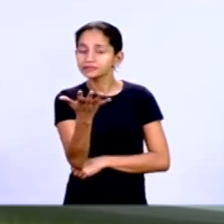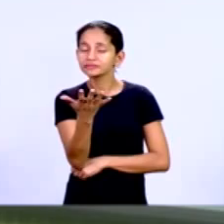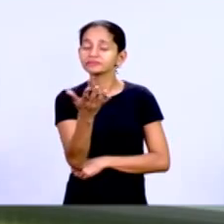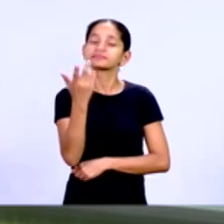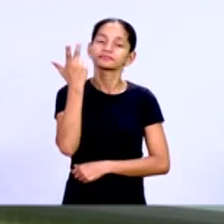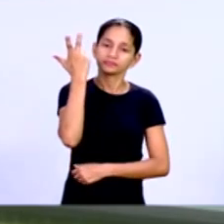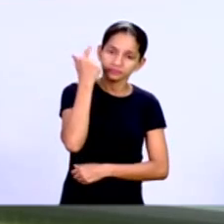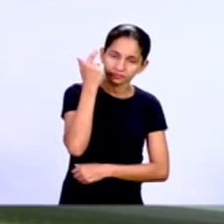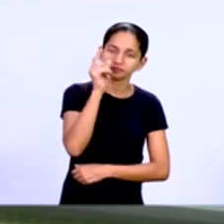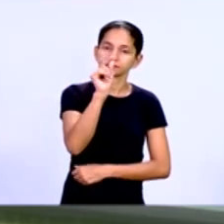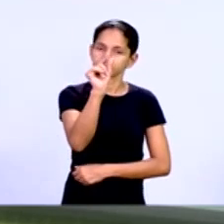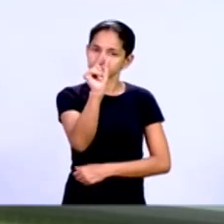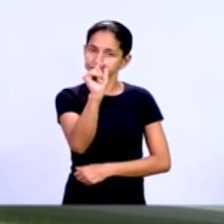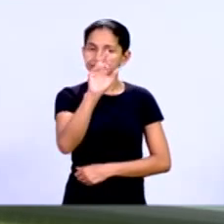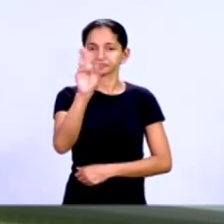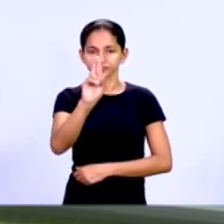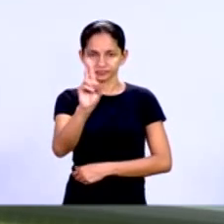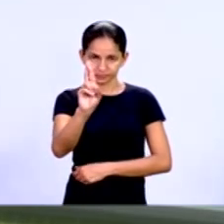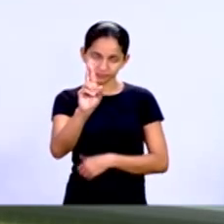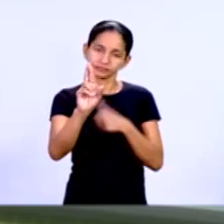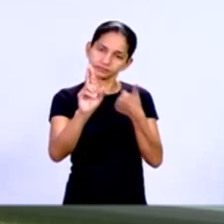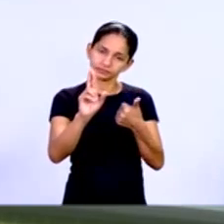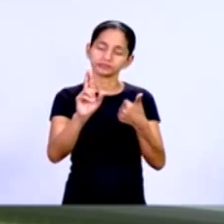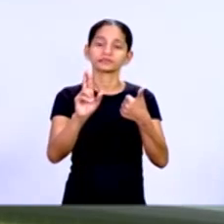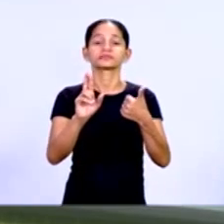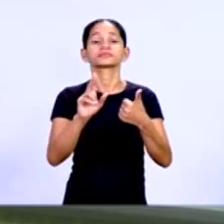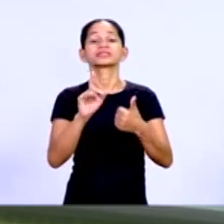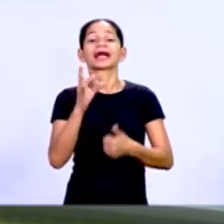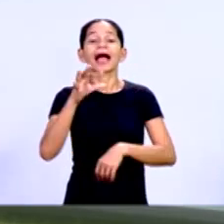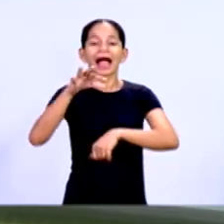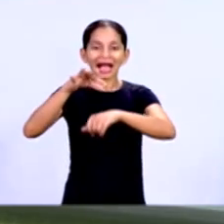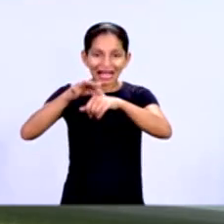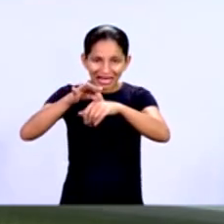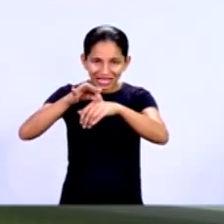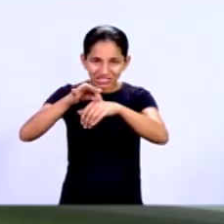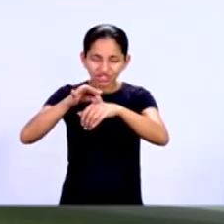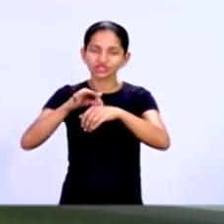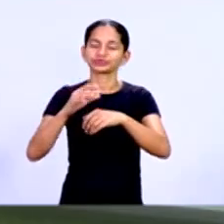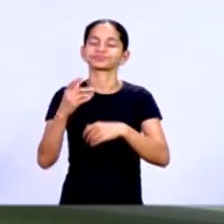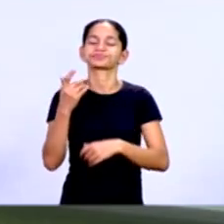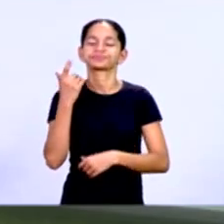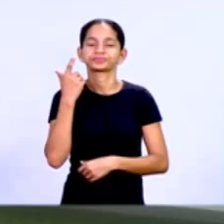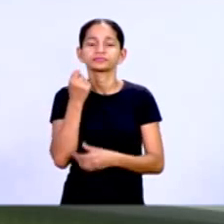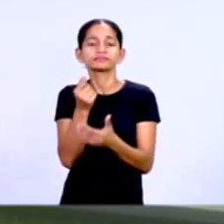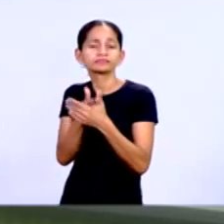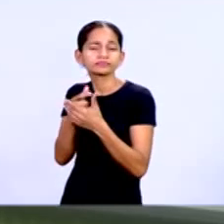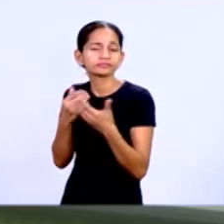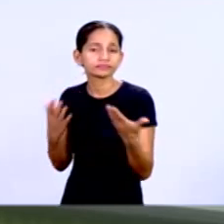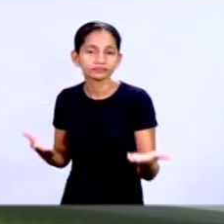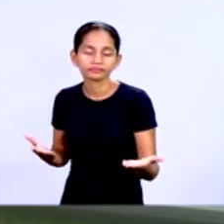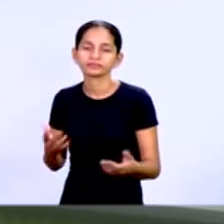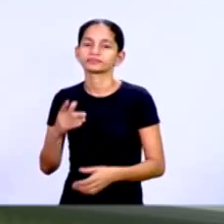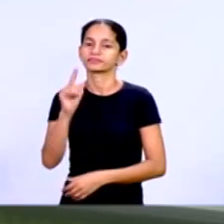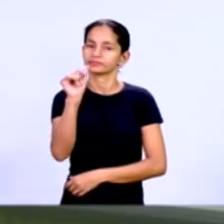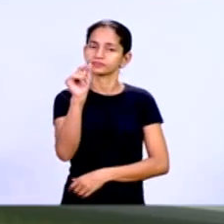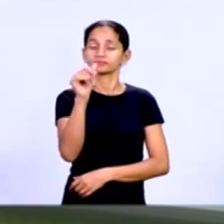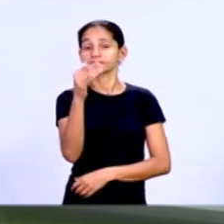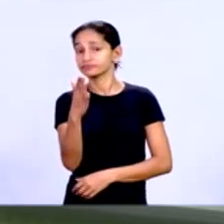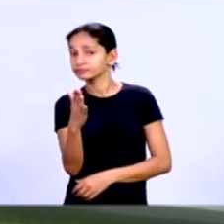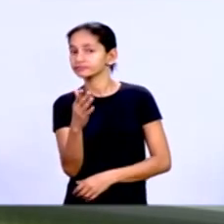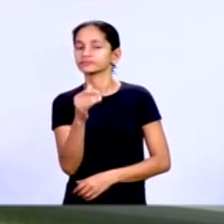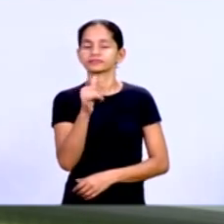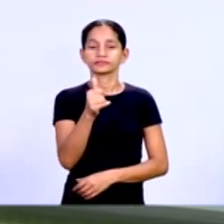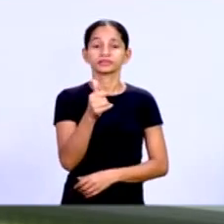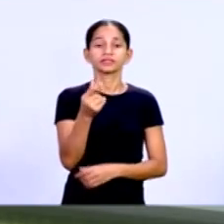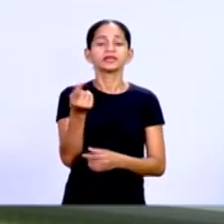pão custa X reais. Se você vai comprar carne, bem, 1 quilo de carne custa X reais. Quanto custa